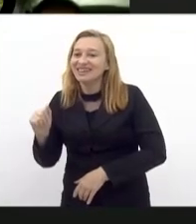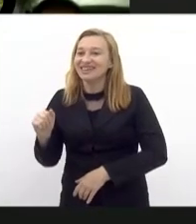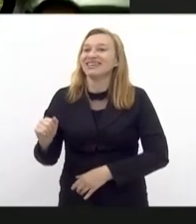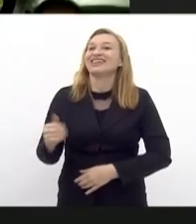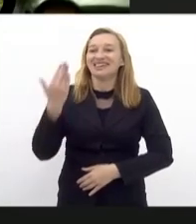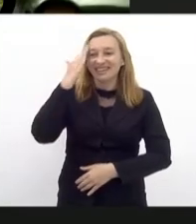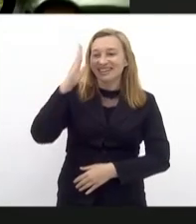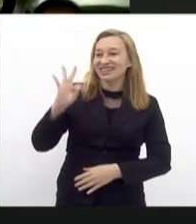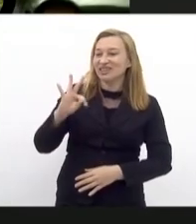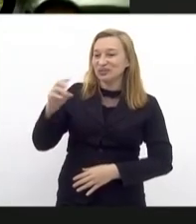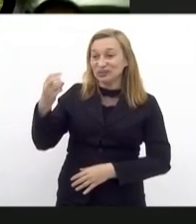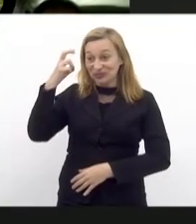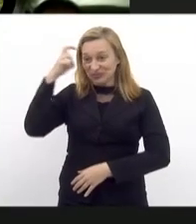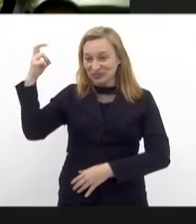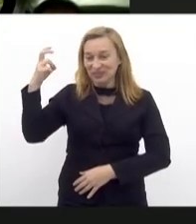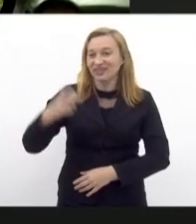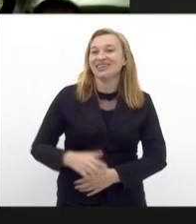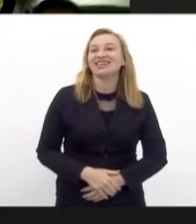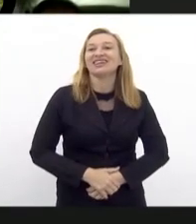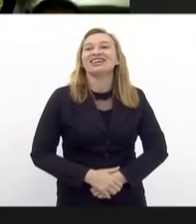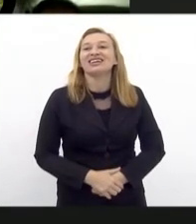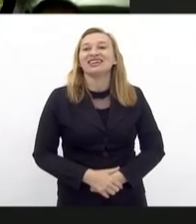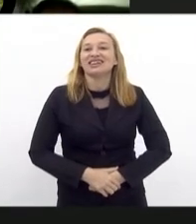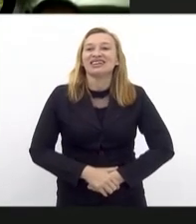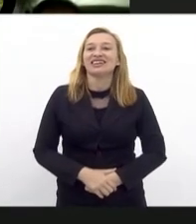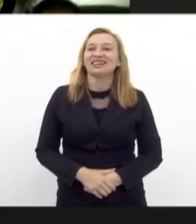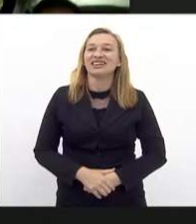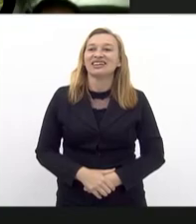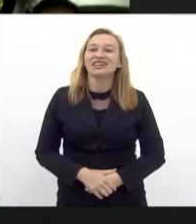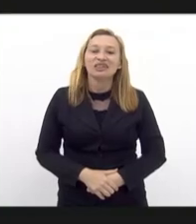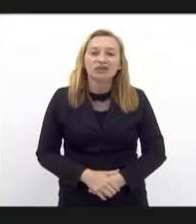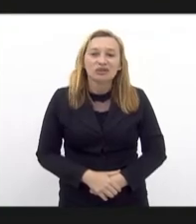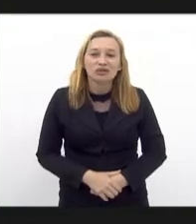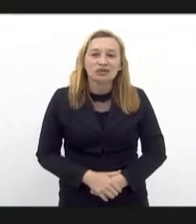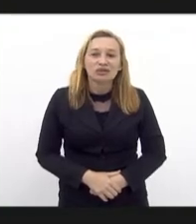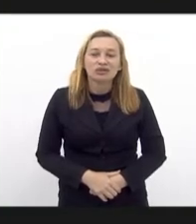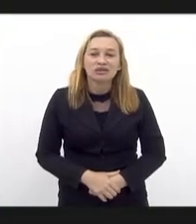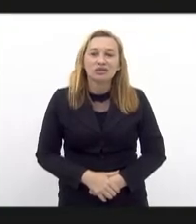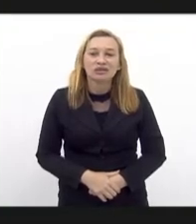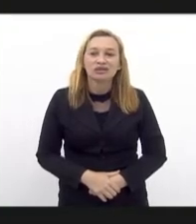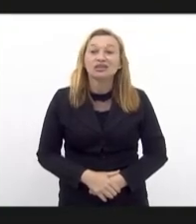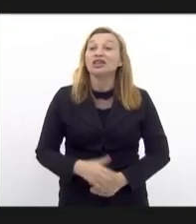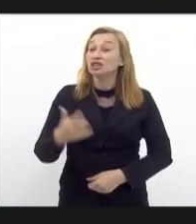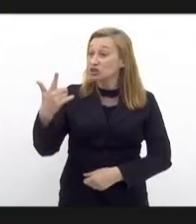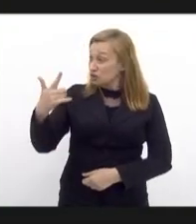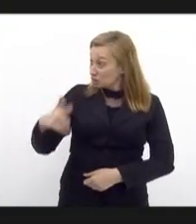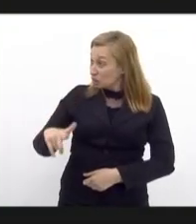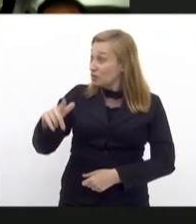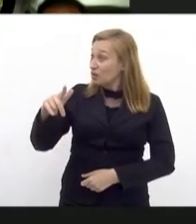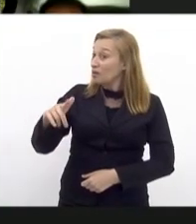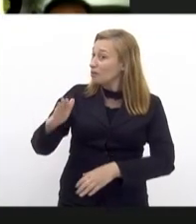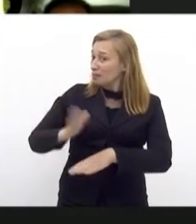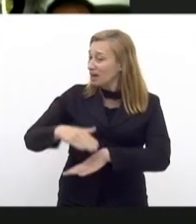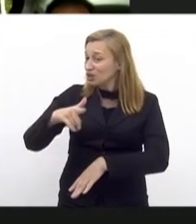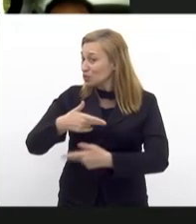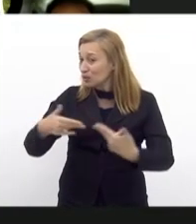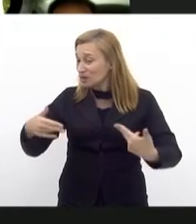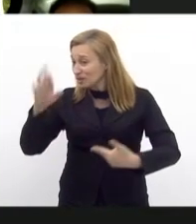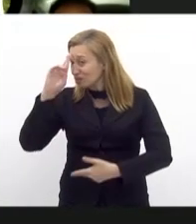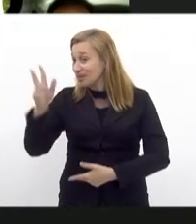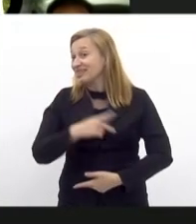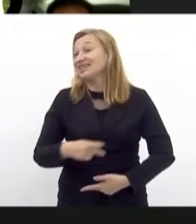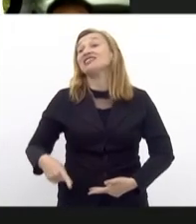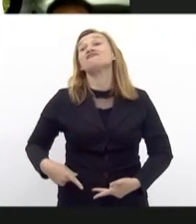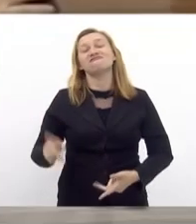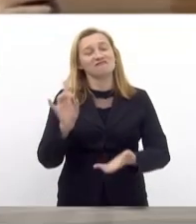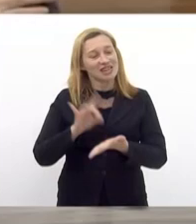sábio. Com a palavra. E mais Joga. Alguma coisa, presidente, mais alguma coisa. É, o que a gente